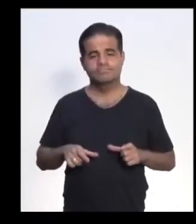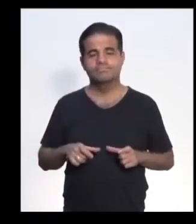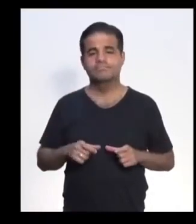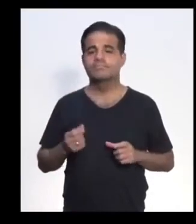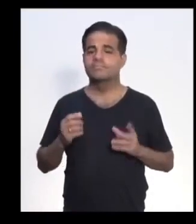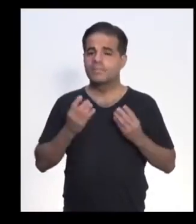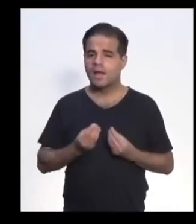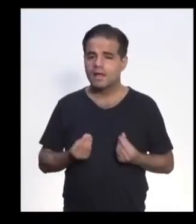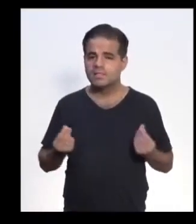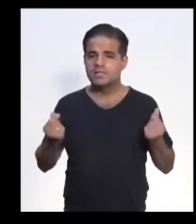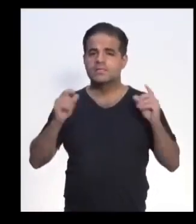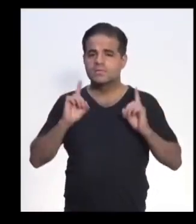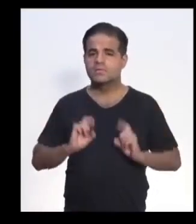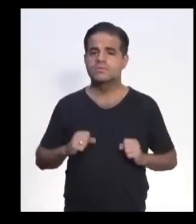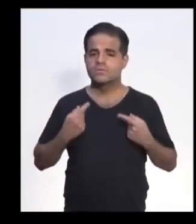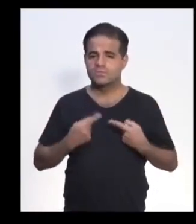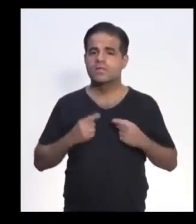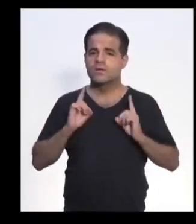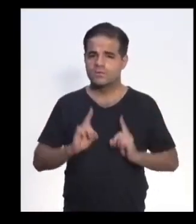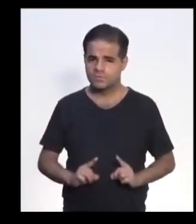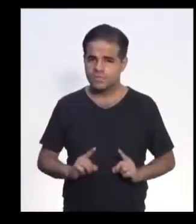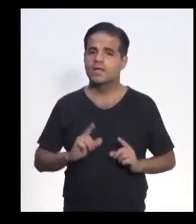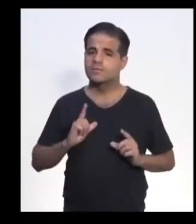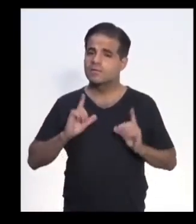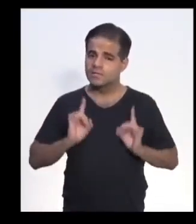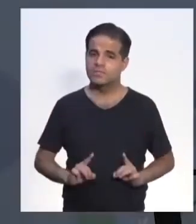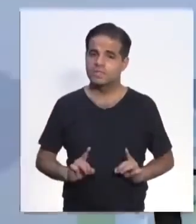essência dos direitos humanos é o direito a ter direitos.